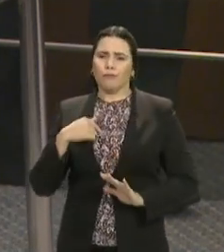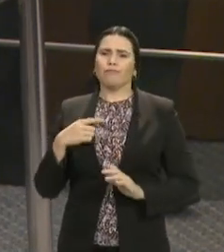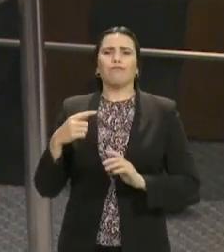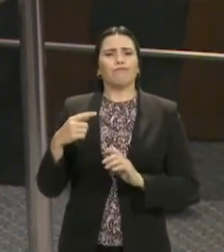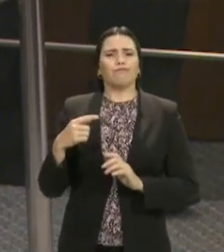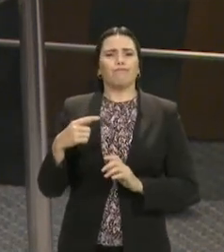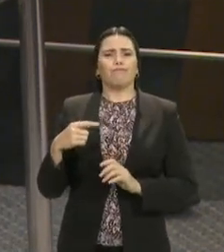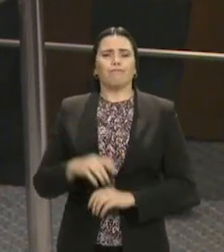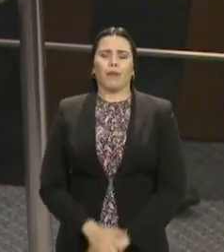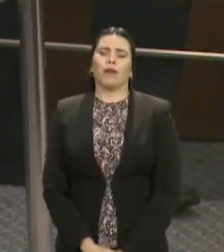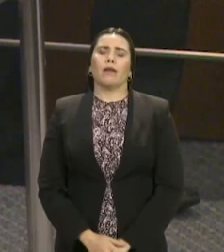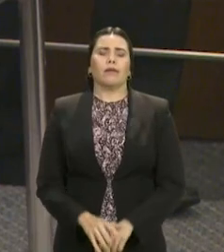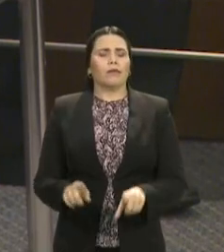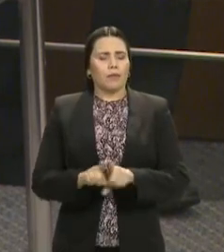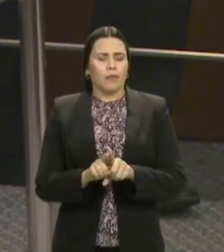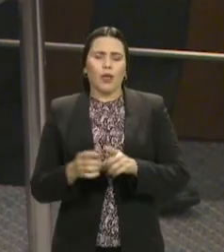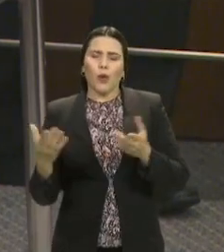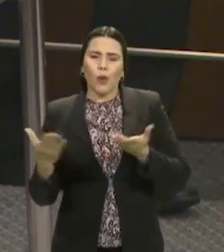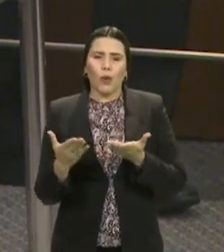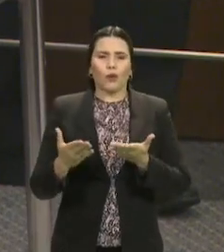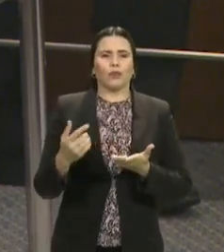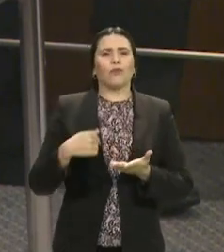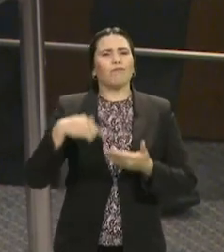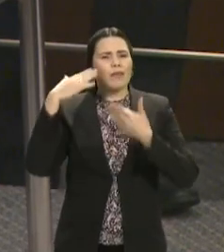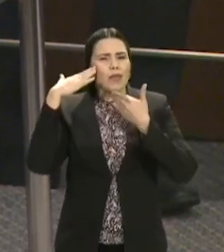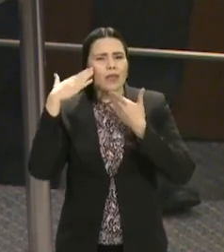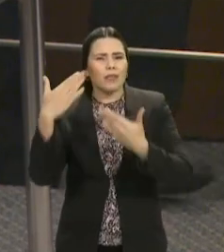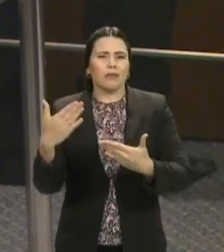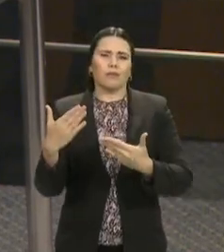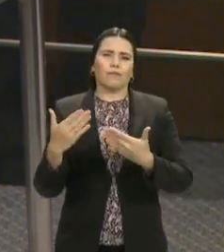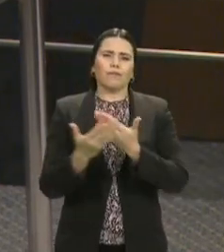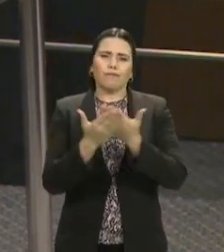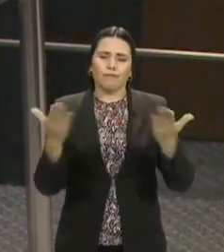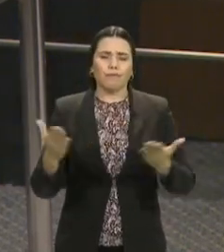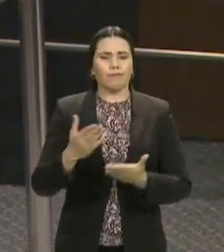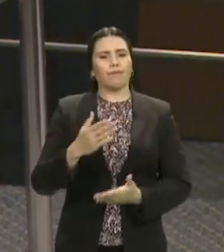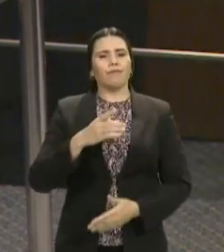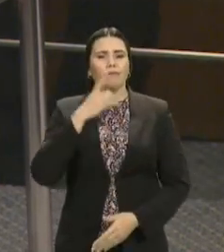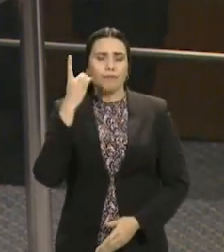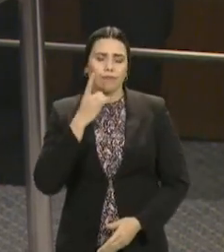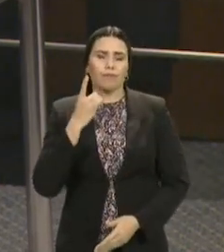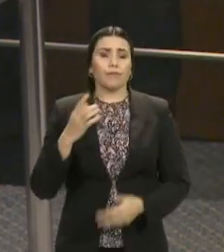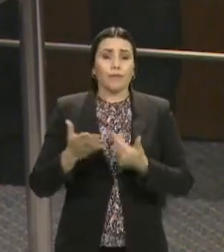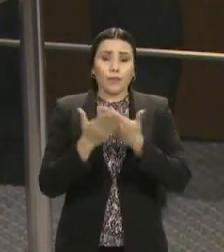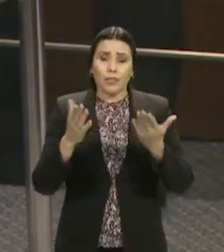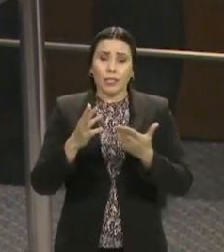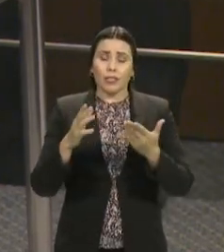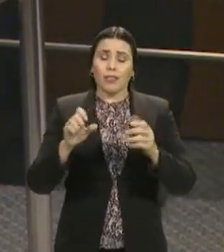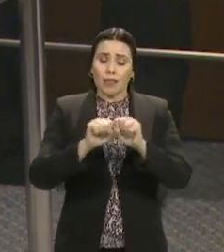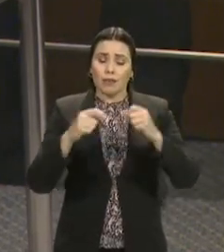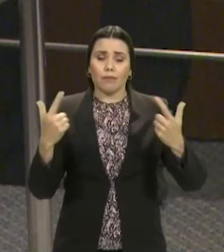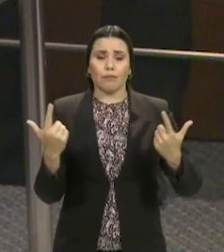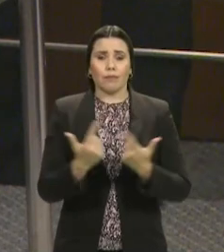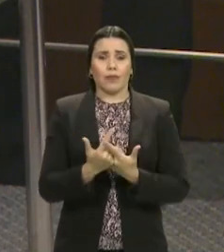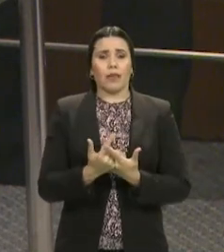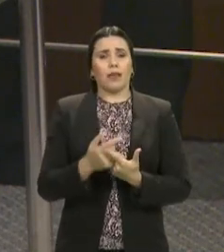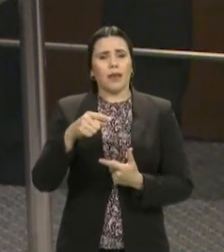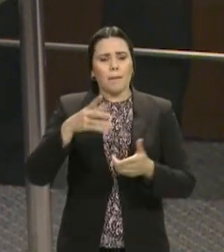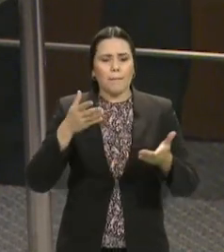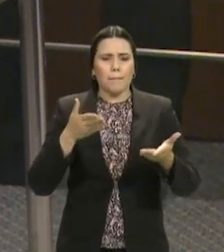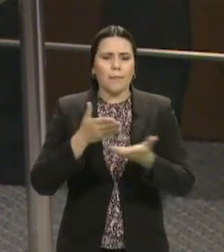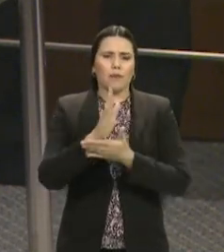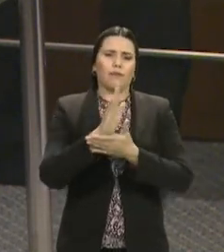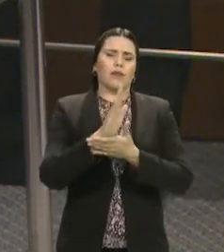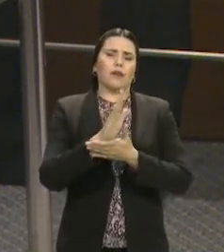pela parceria que tivemos junto a esta casa de aprovar grandes projetos e projetos importantes para o bem da